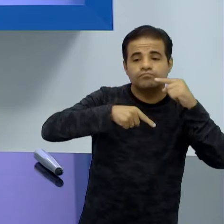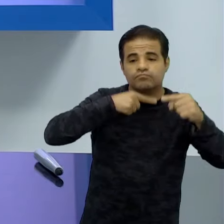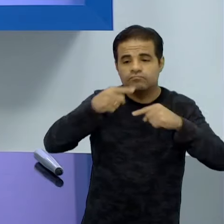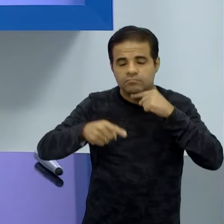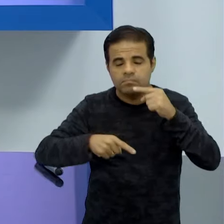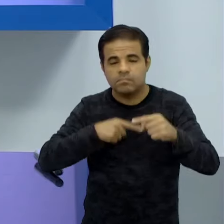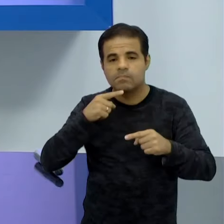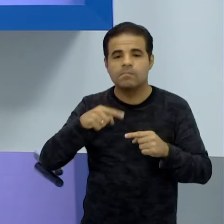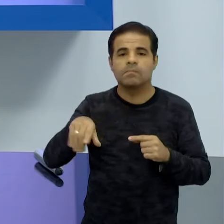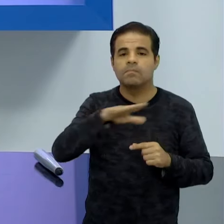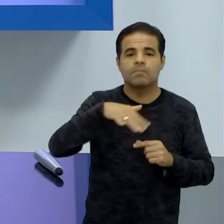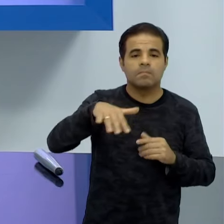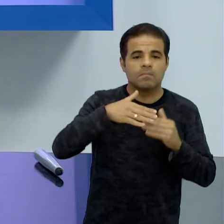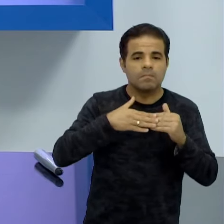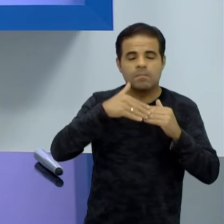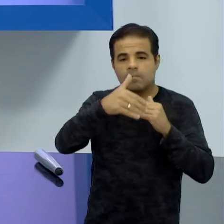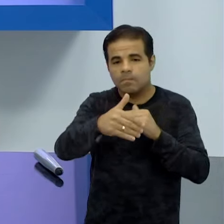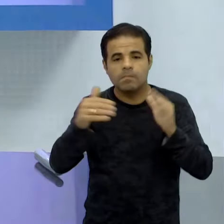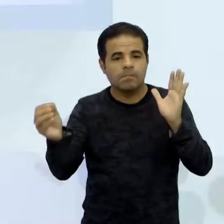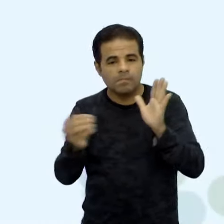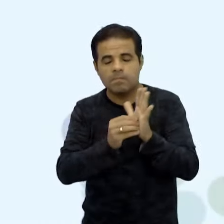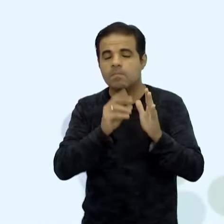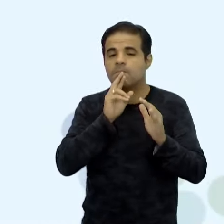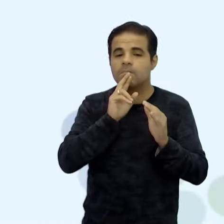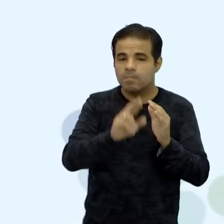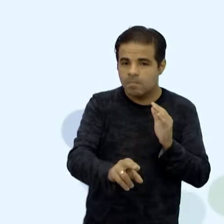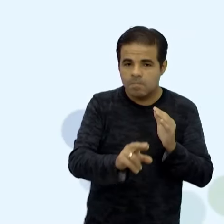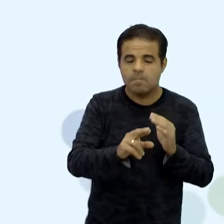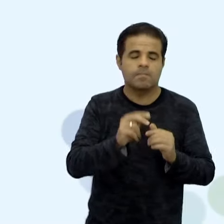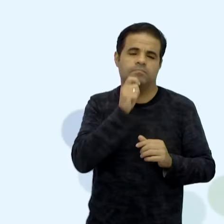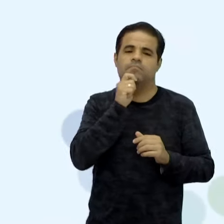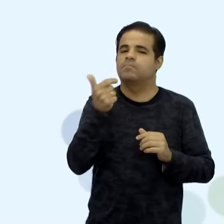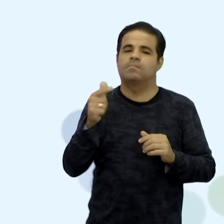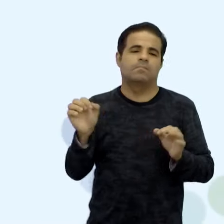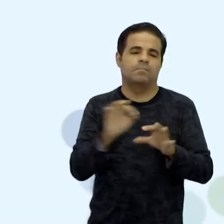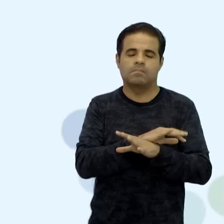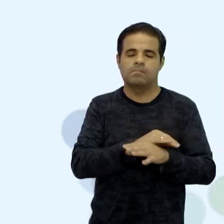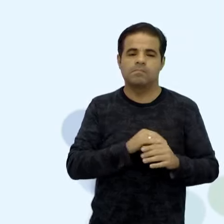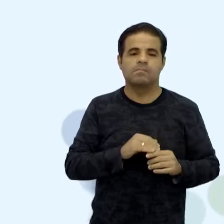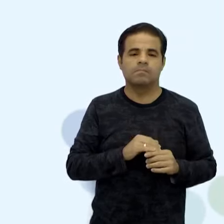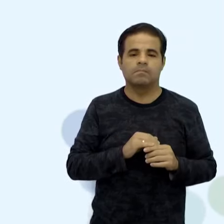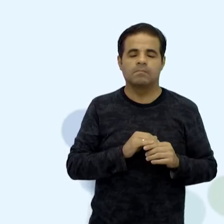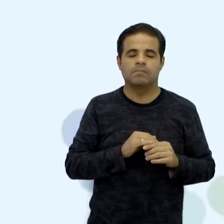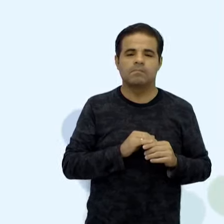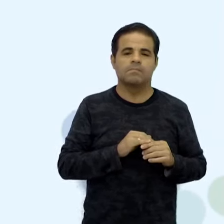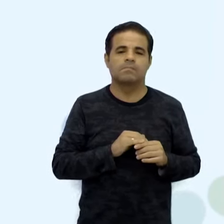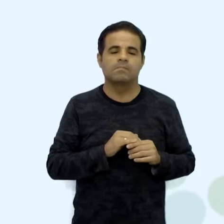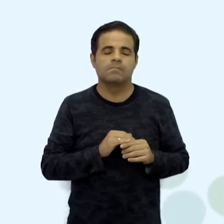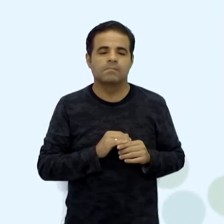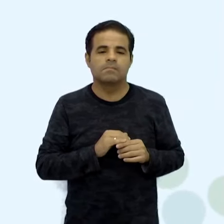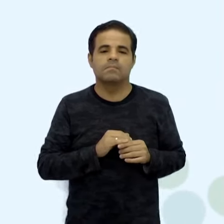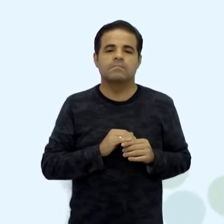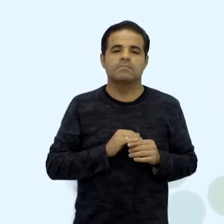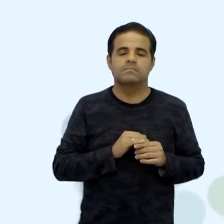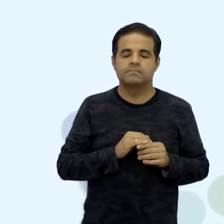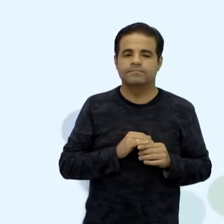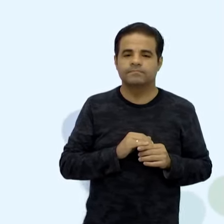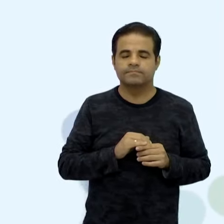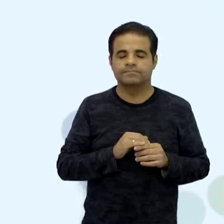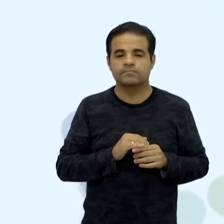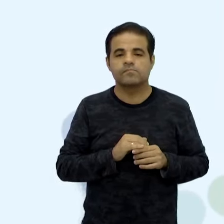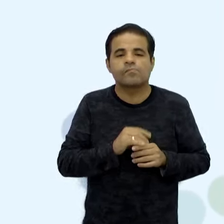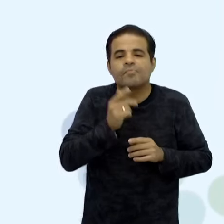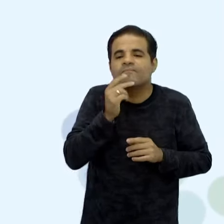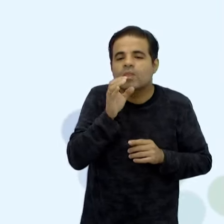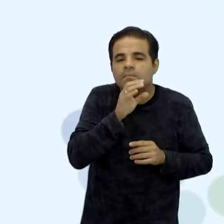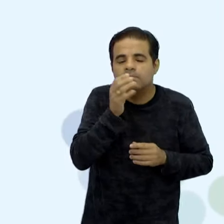temos resposta. Tudo bem? Vamos avançar, falar rapidamente agora sobre um tipo